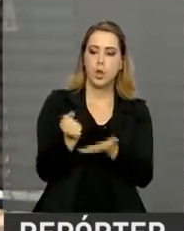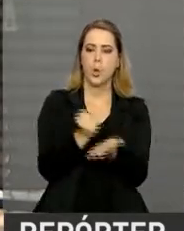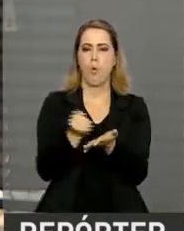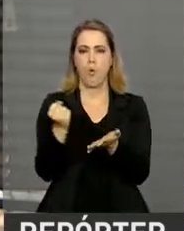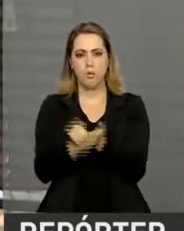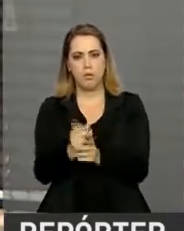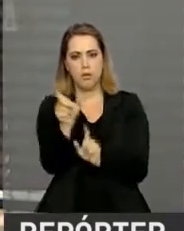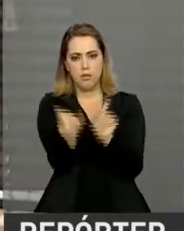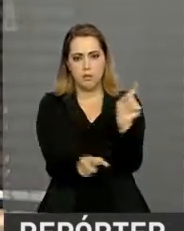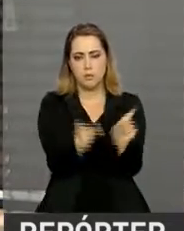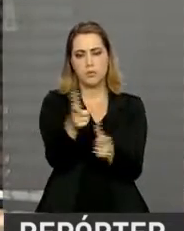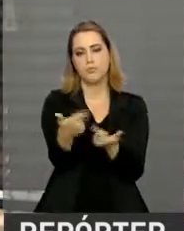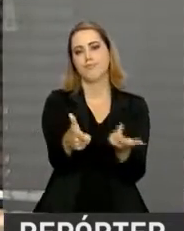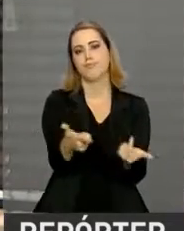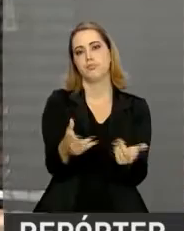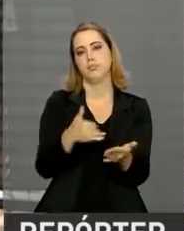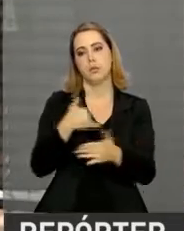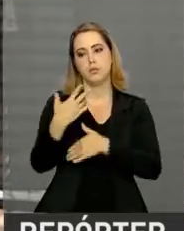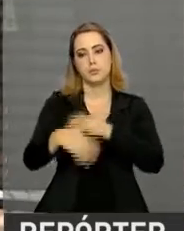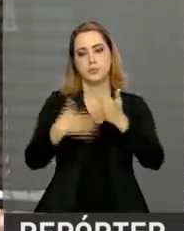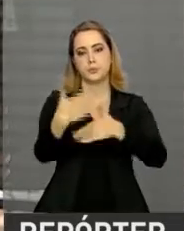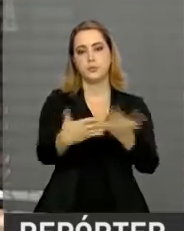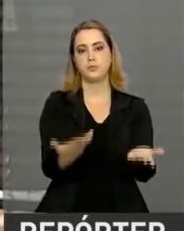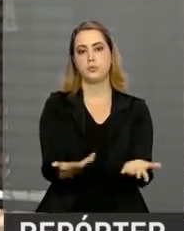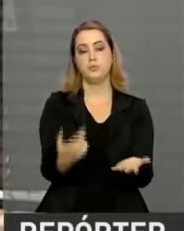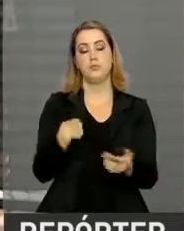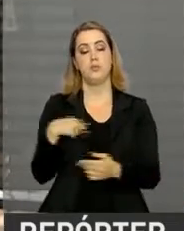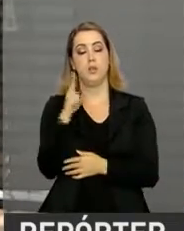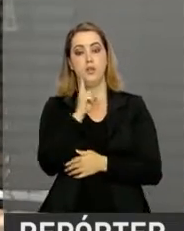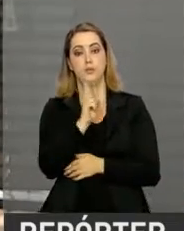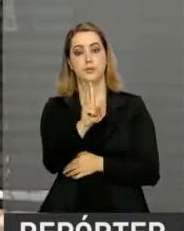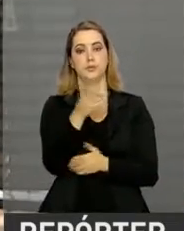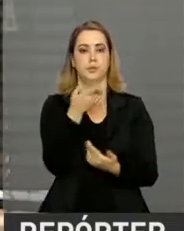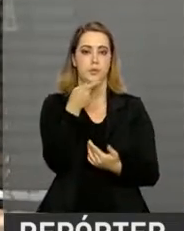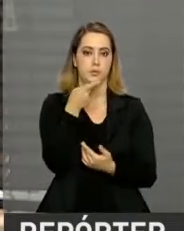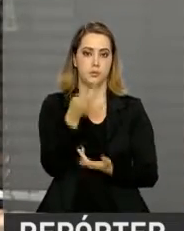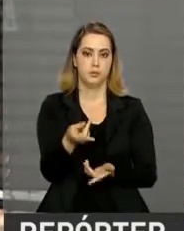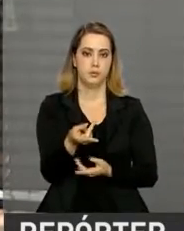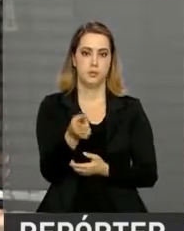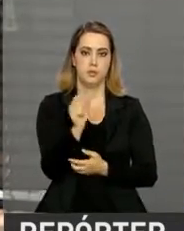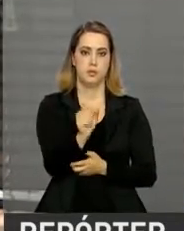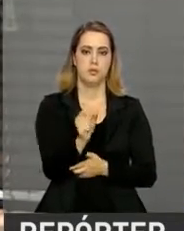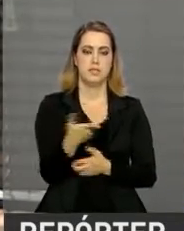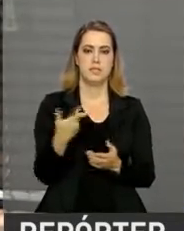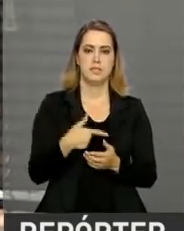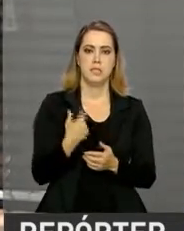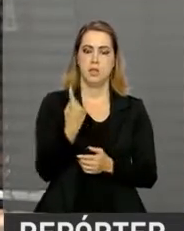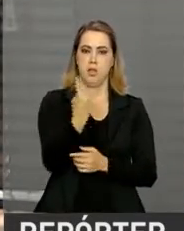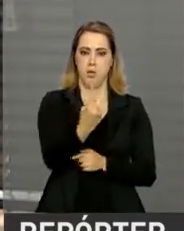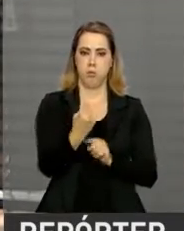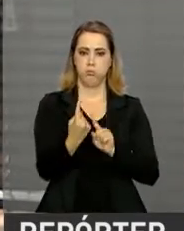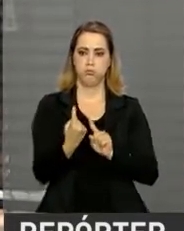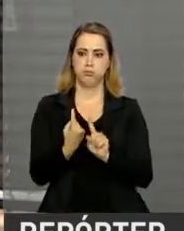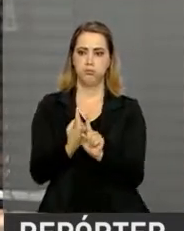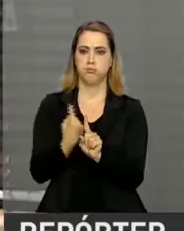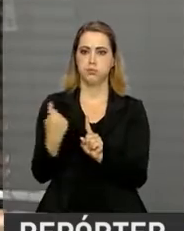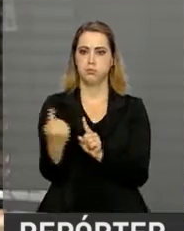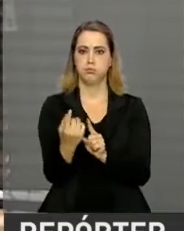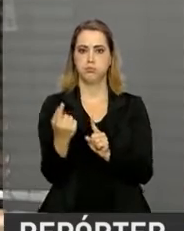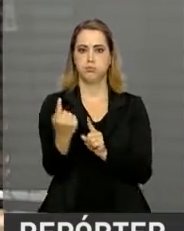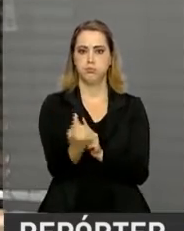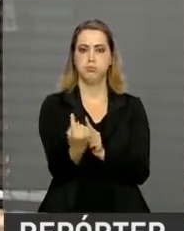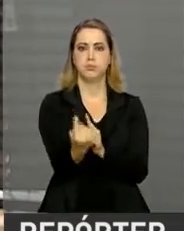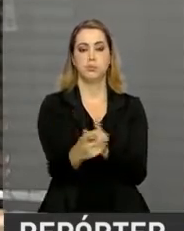sua própria empresa e assim por diante então vamos dizer assim é um movimento que acaba é impactante em toda a sociedade